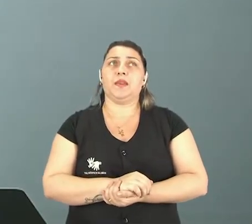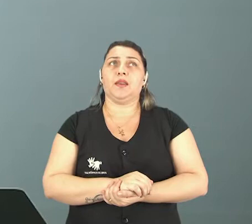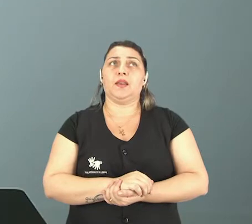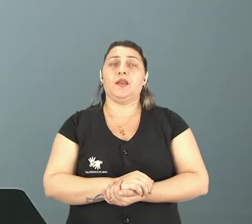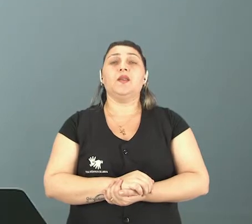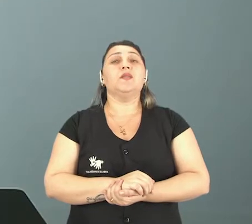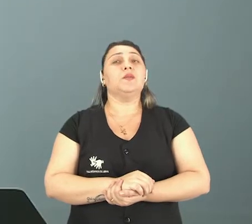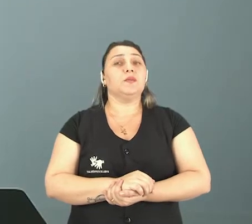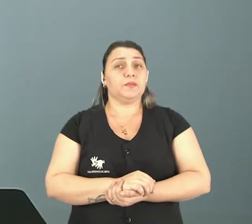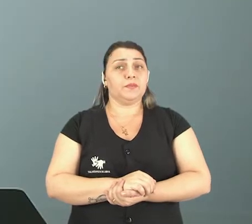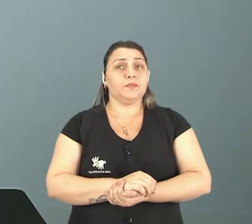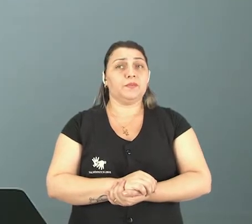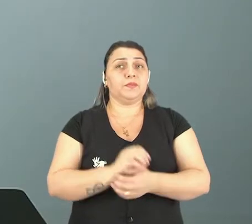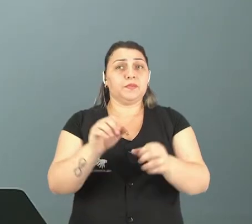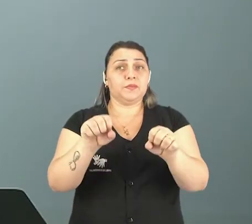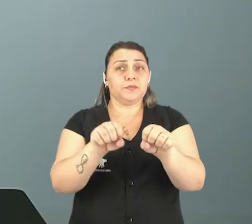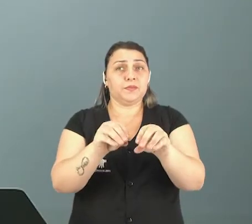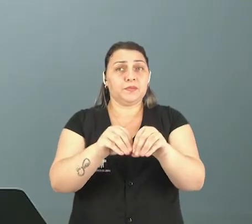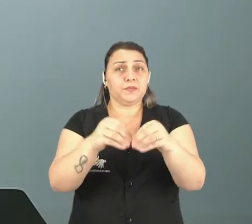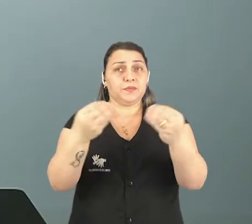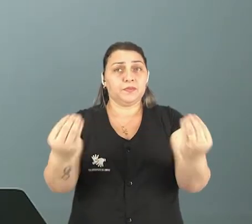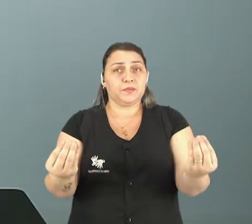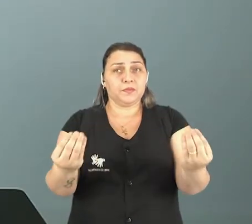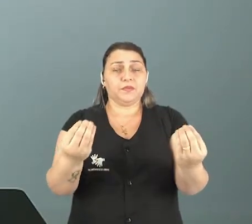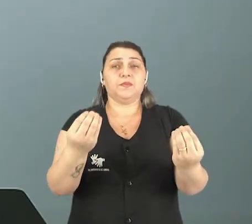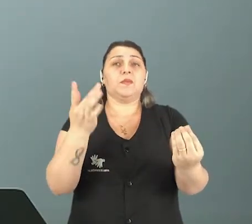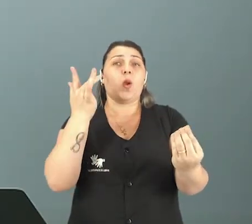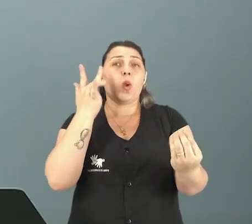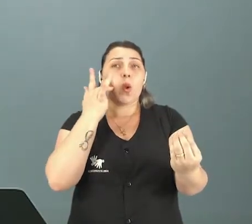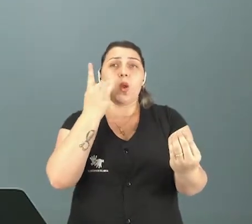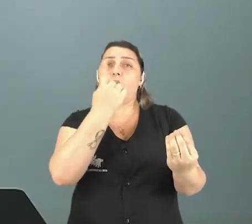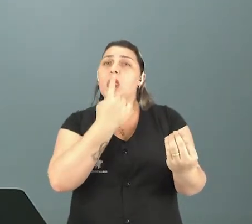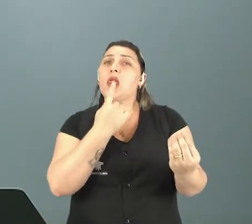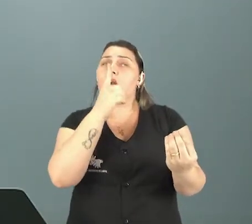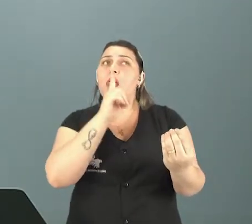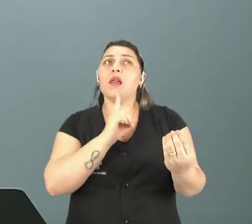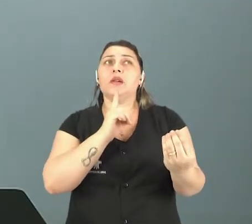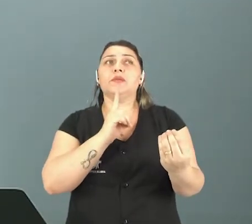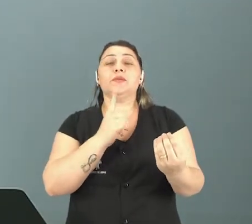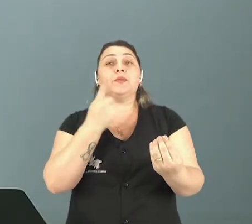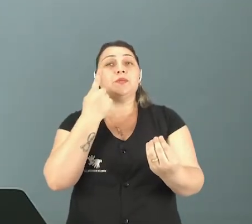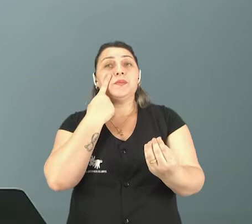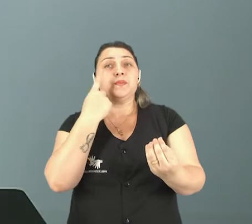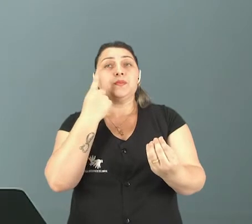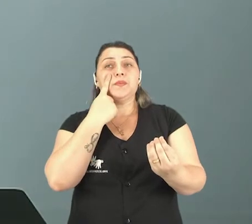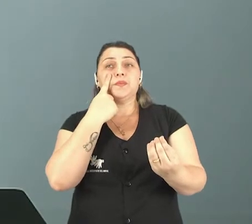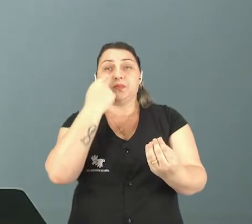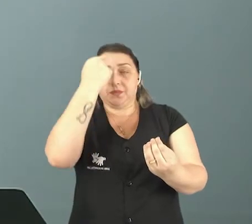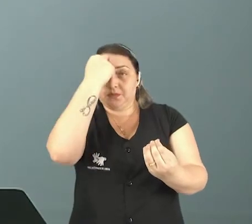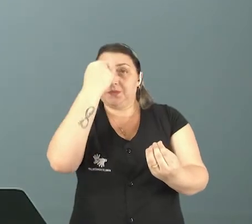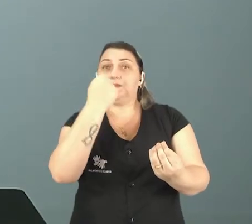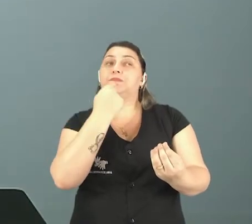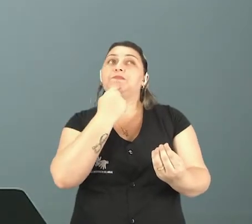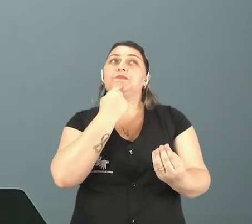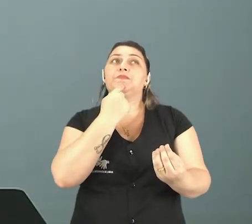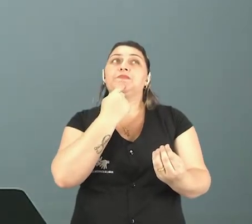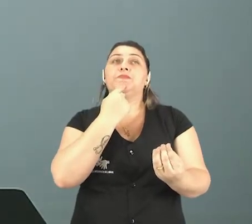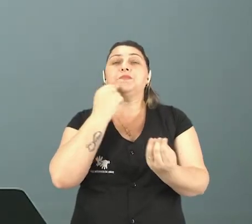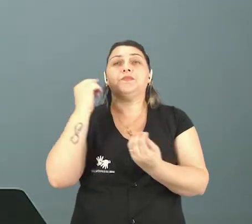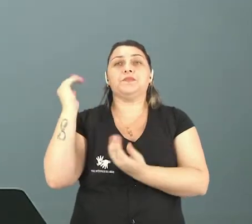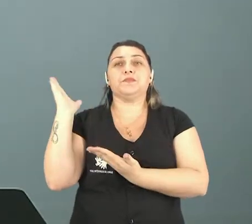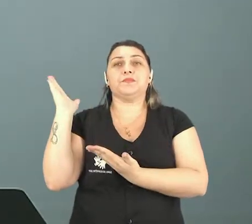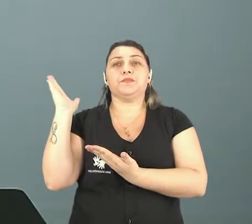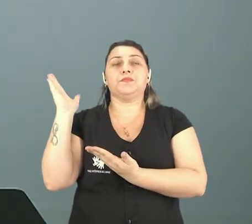pirulito do pato? Vamos lá? Aqui tem a imagem, né? Eu trouxe. Vou colocar